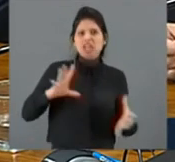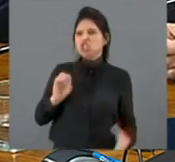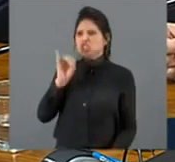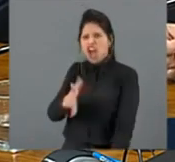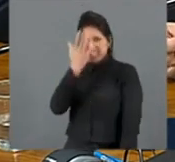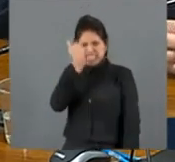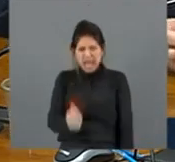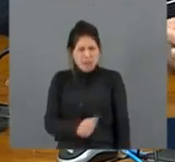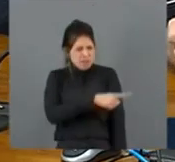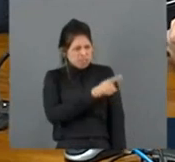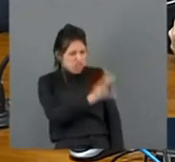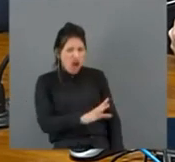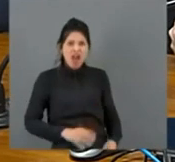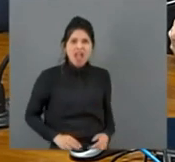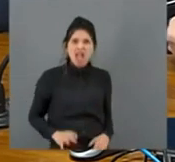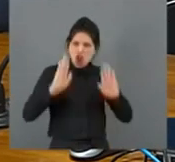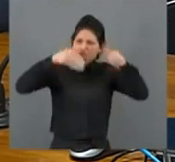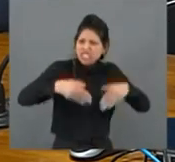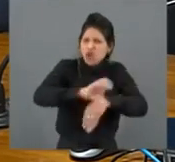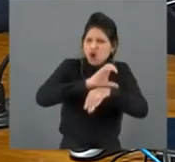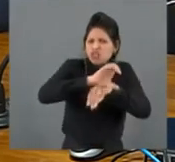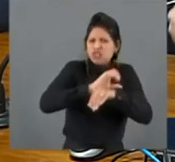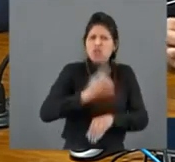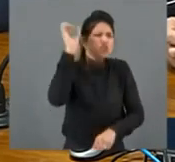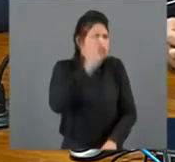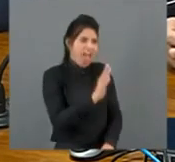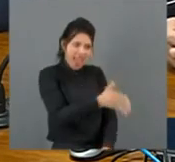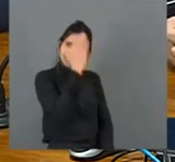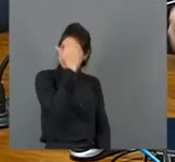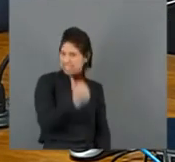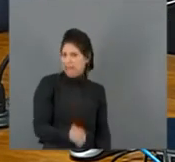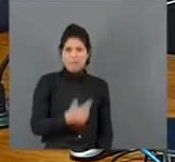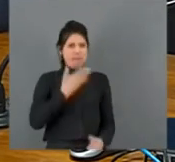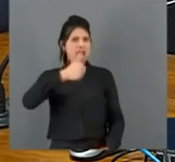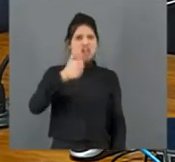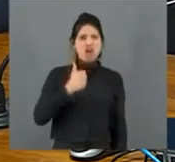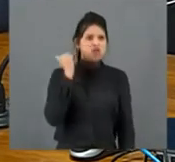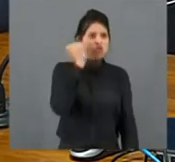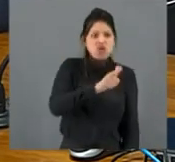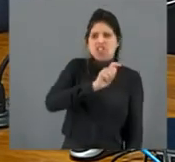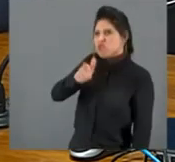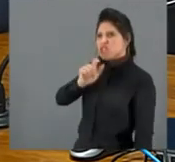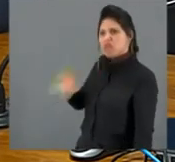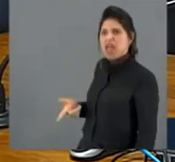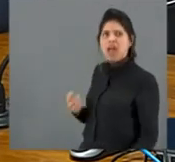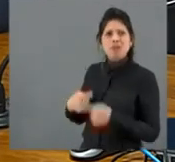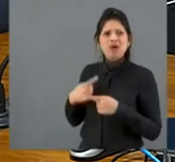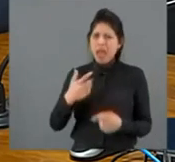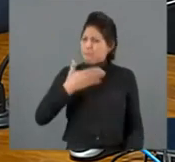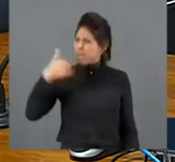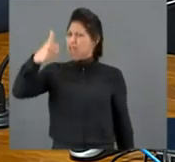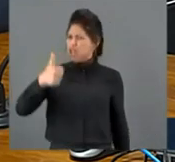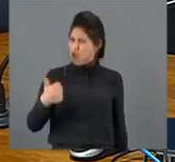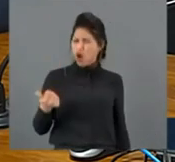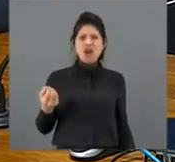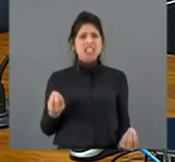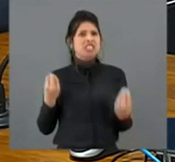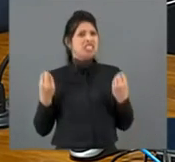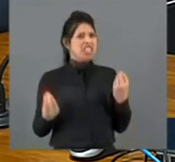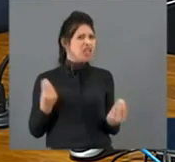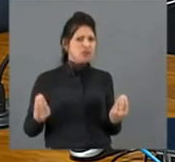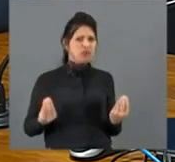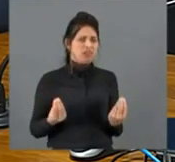que é democracia, e guardiãs da Constituição e só elas sabem o que é Constituição. Porque esta é a melhor maneira de